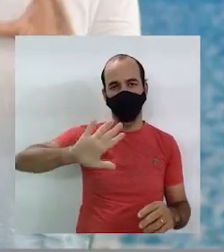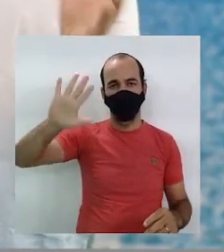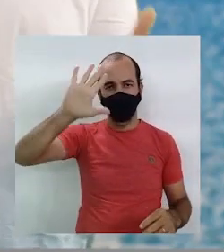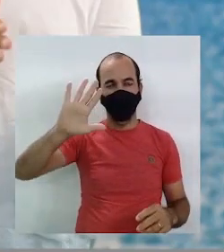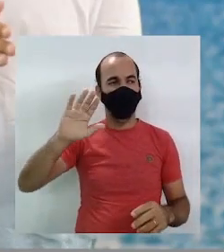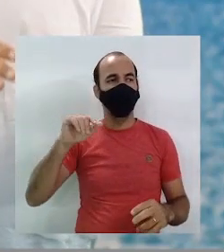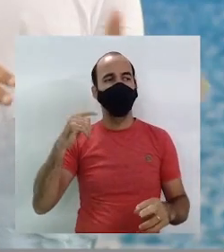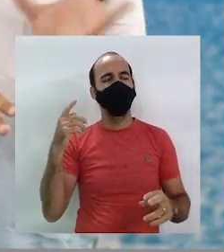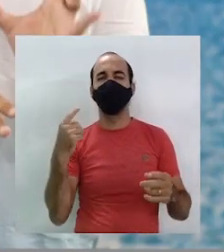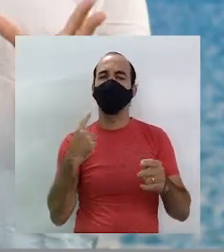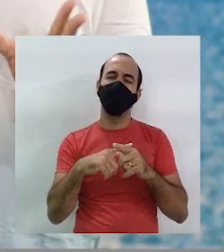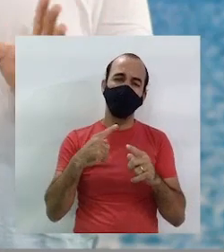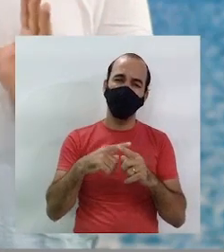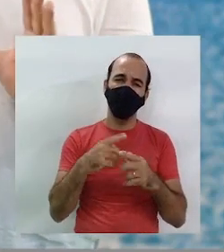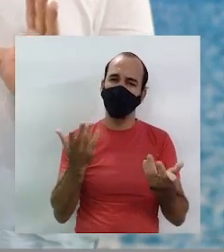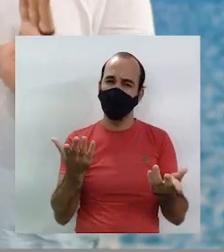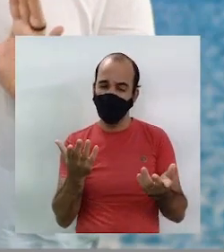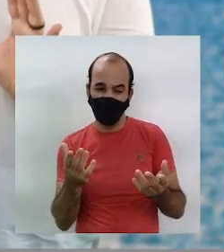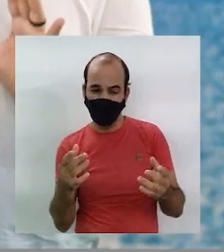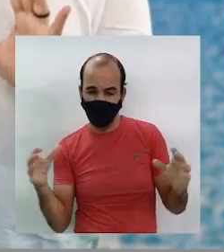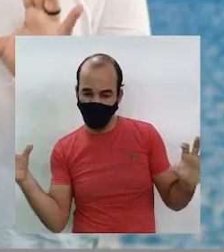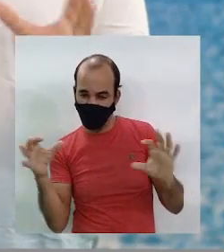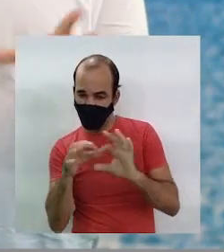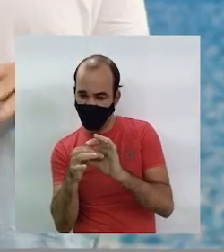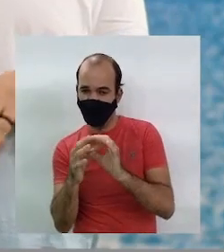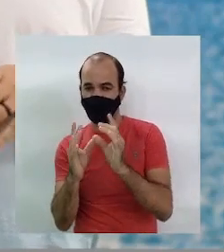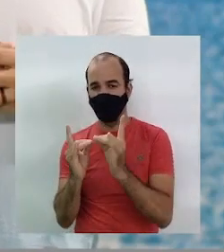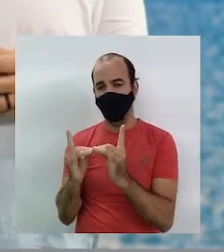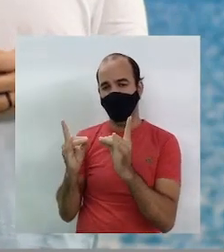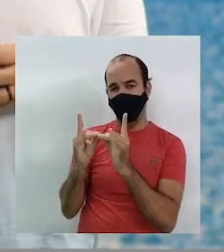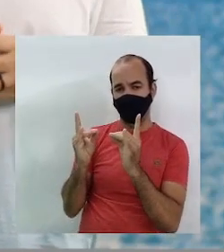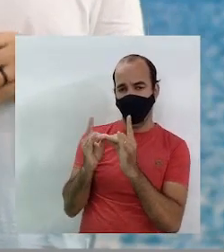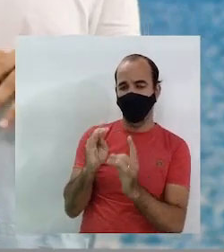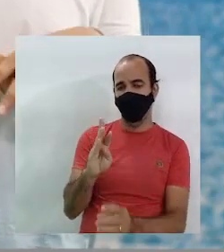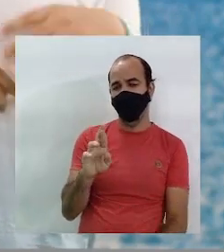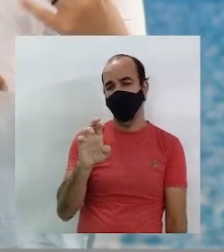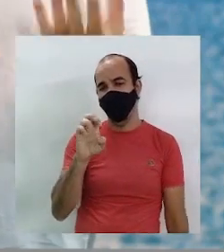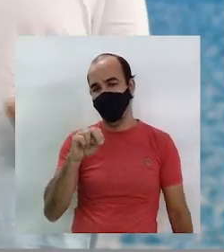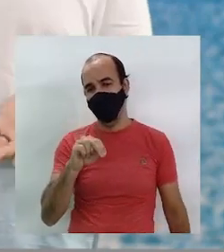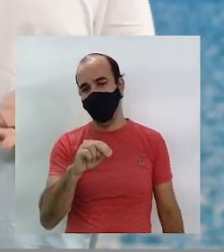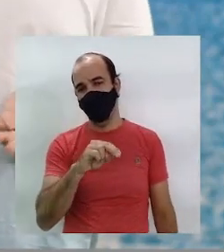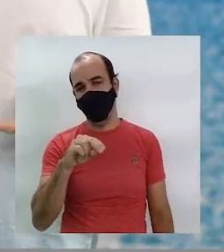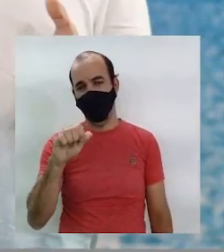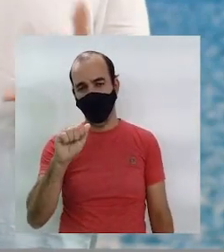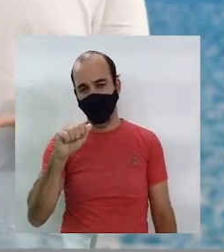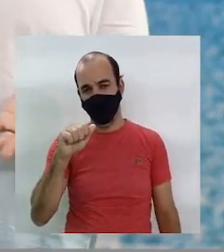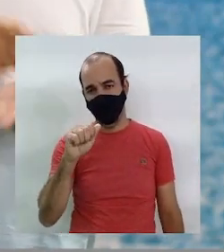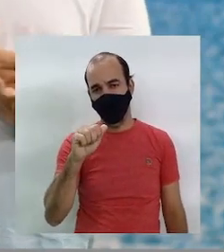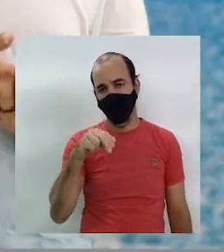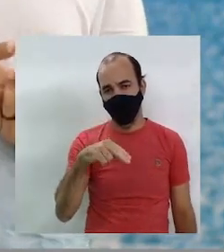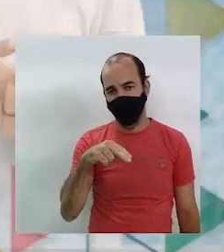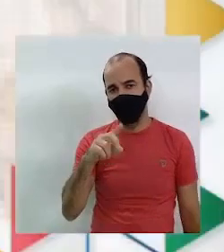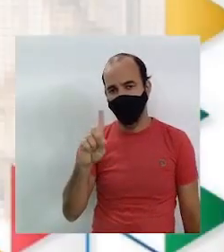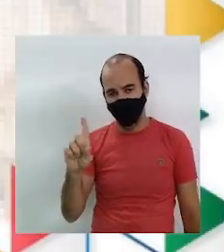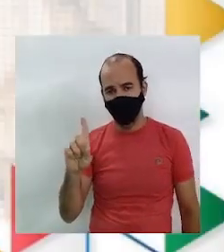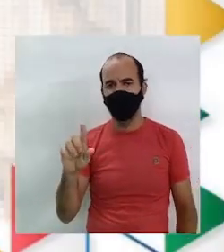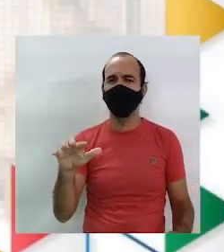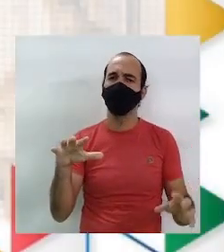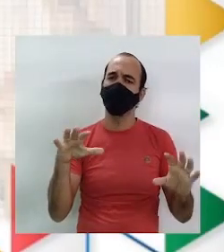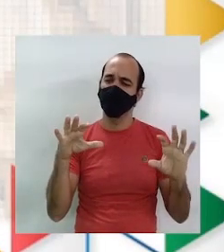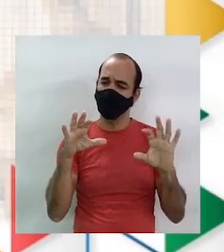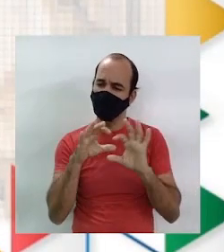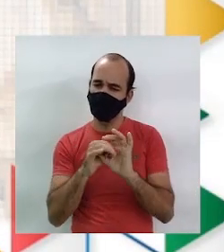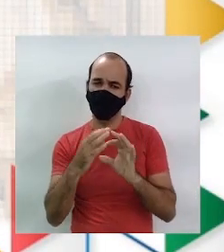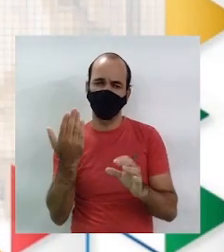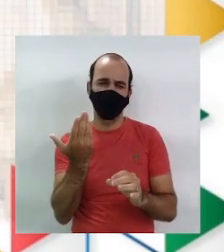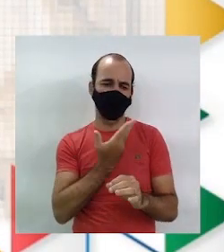Suassuna associada ao tema da aula de hoje, Certo. né? Do nosso papo. Bom, Ariano foi um forte amigo de Francisco